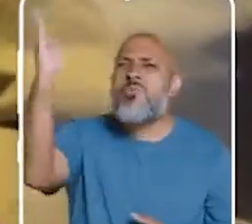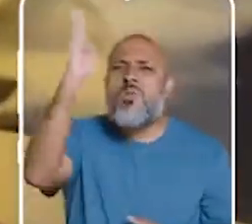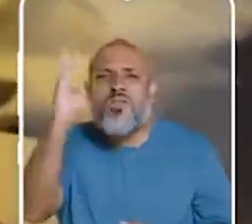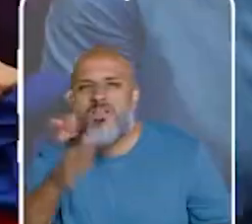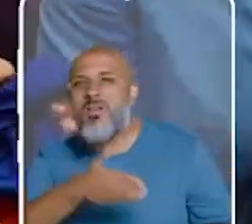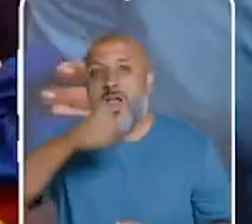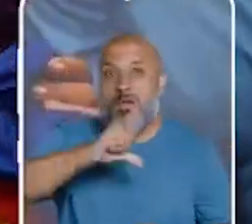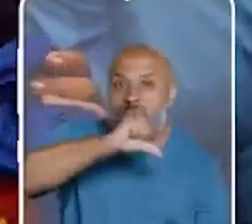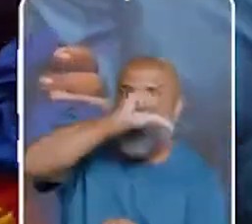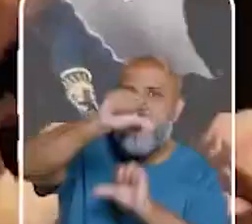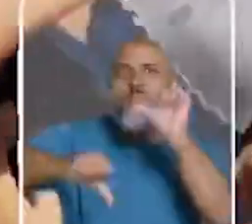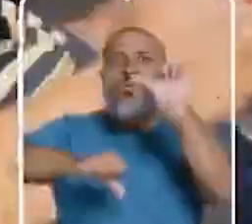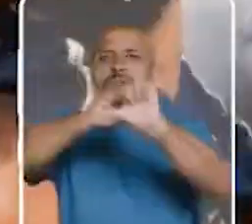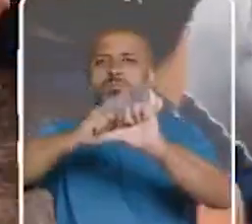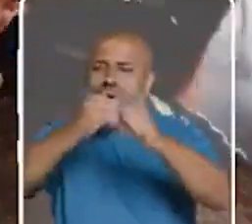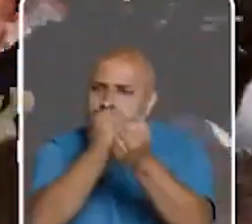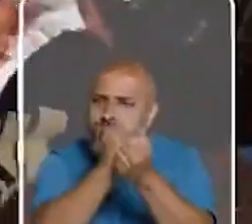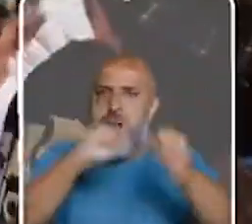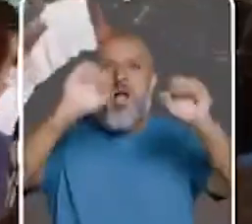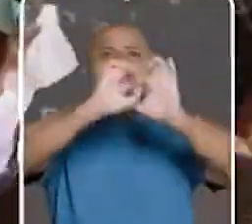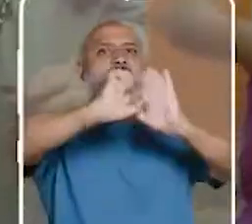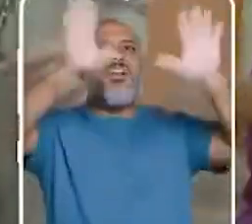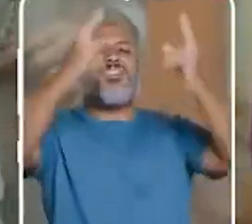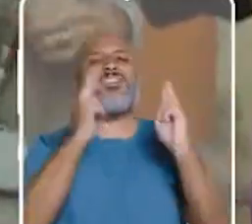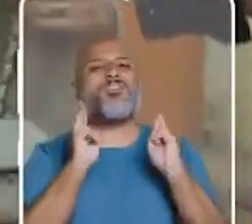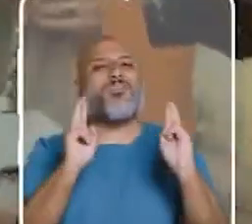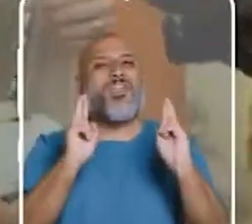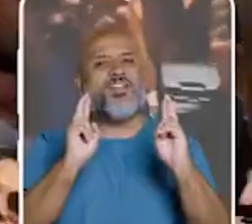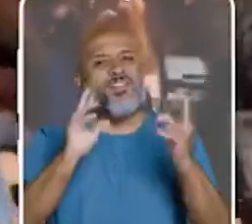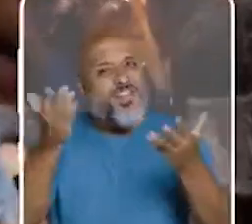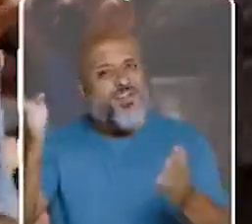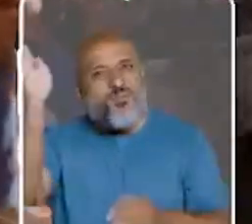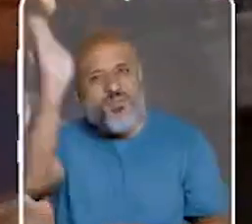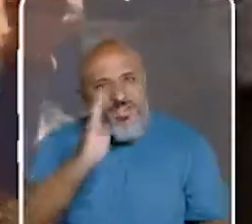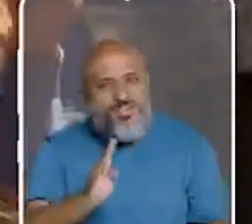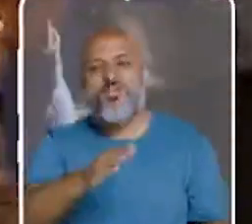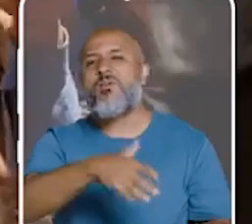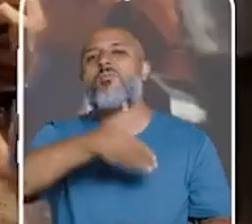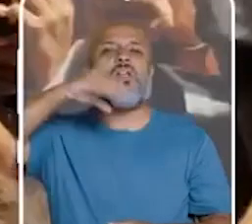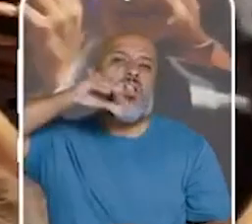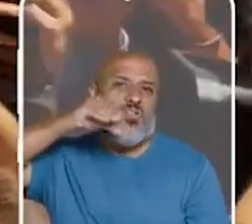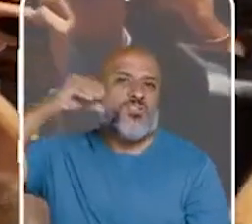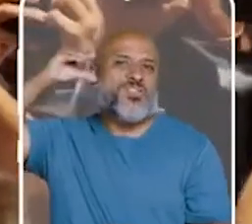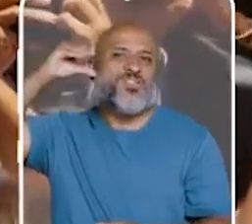O Brasil prefere a mudança, a rebeldia e a esperança. O